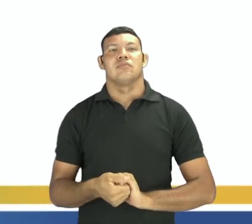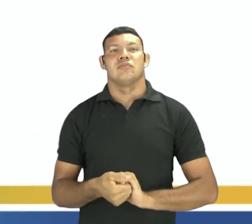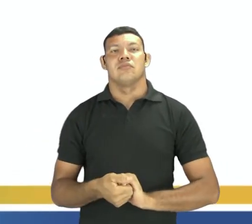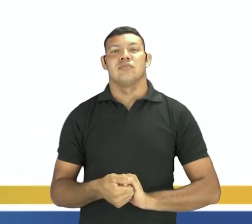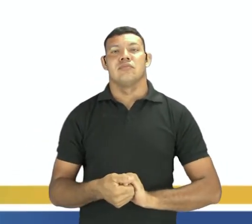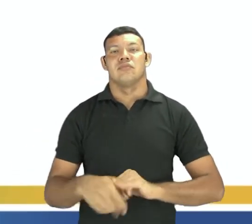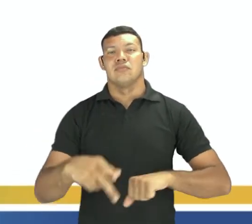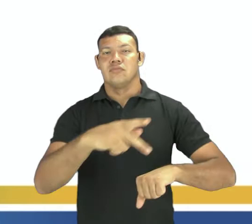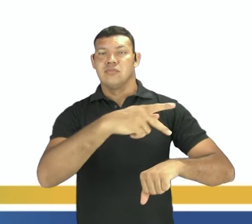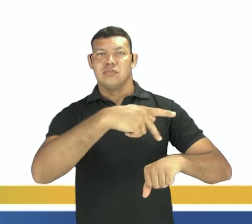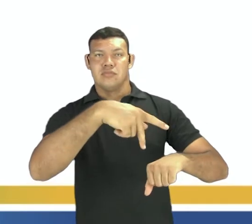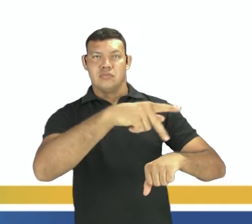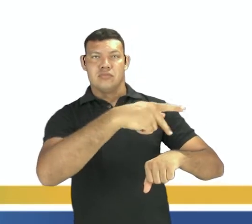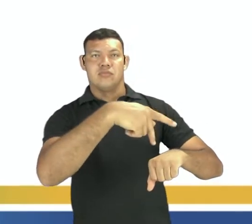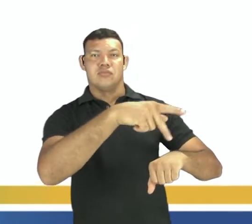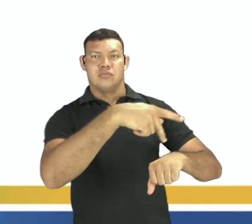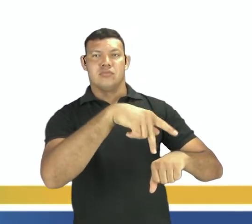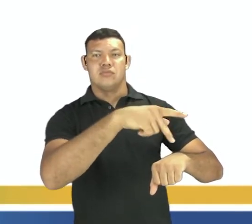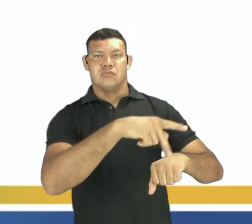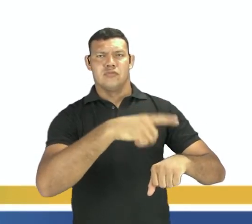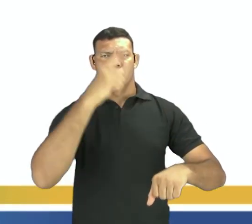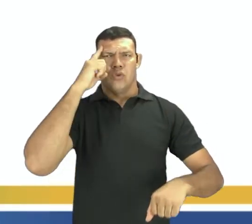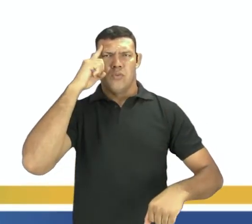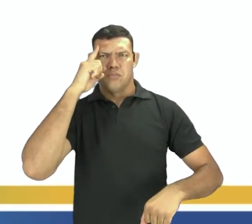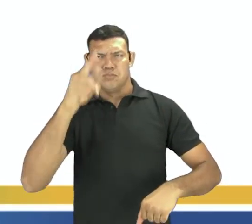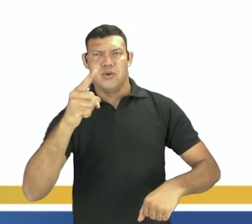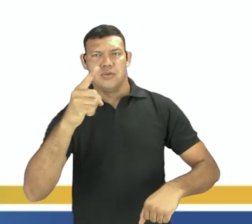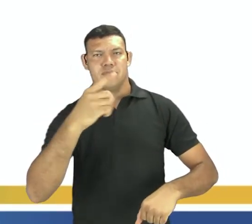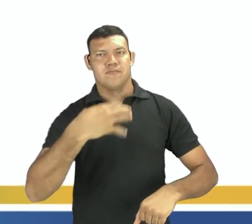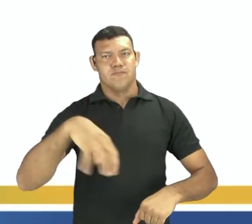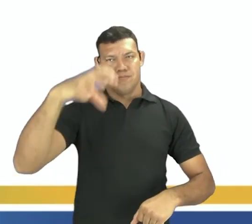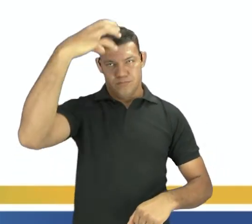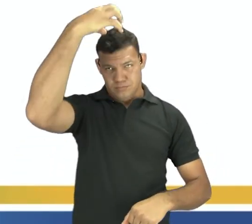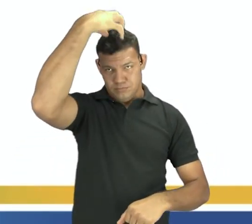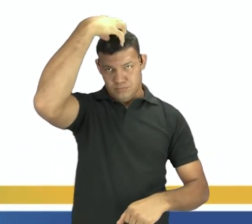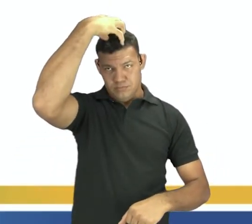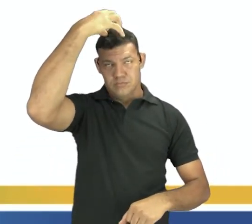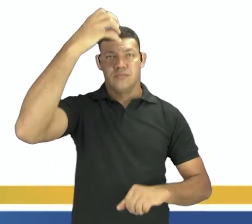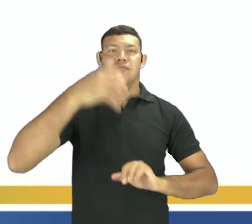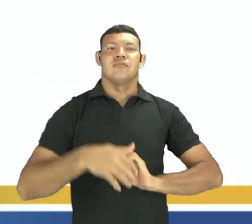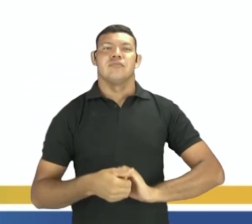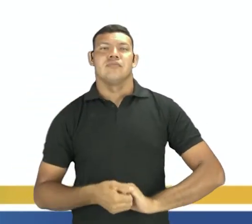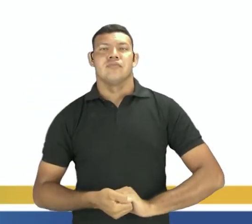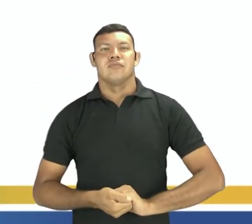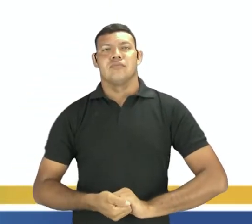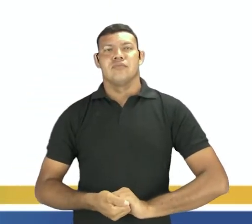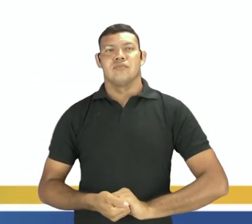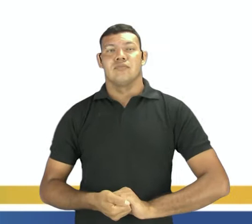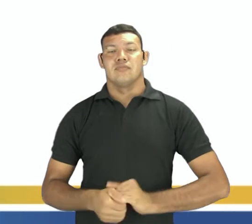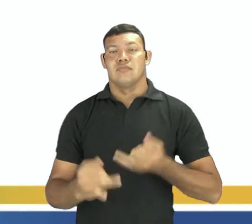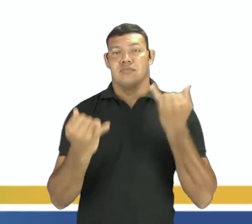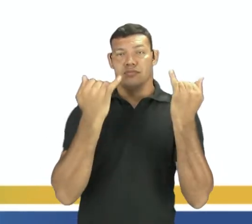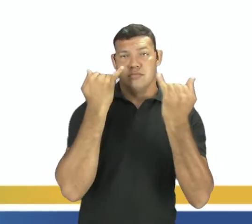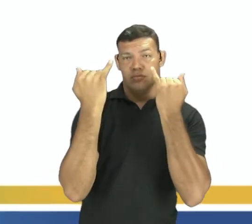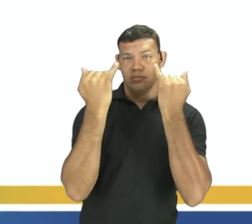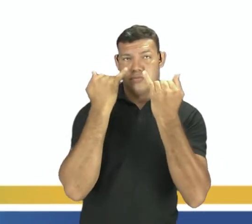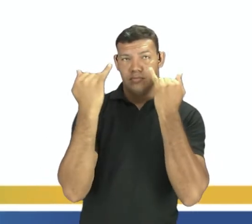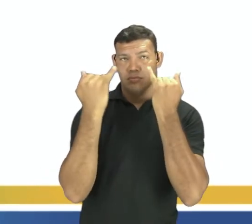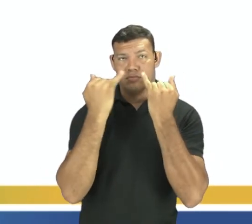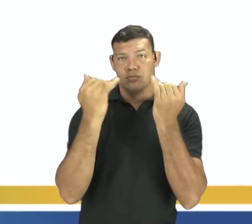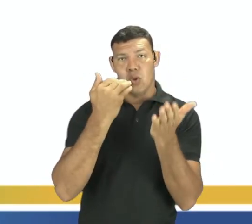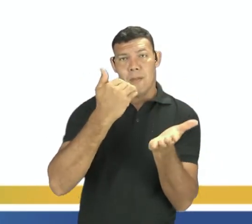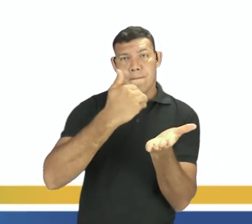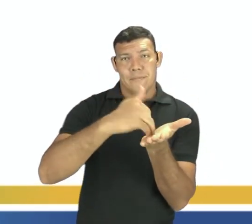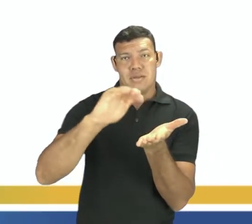comandado pelo rei. The data is sent every other hour. As informações ou a informação é